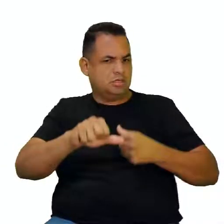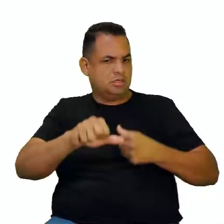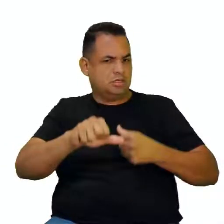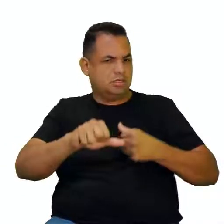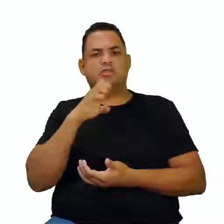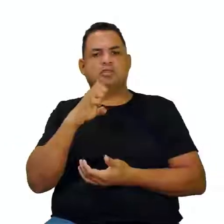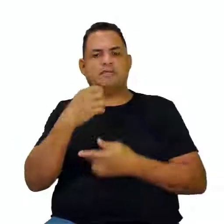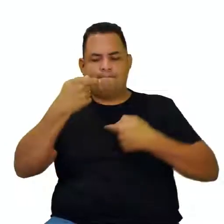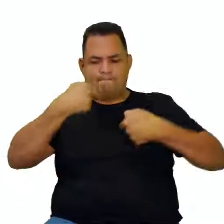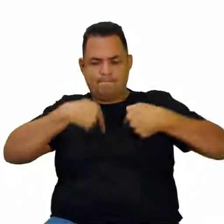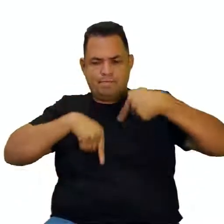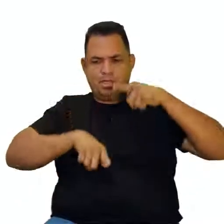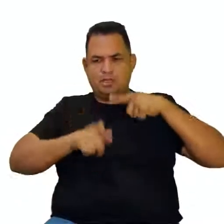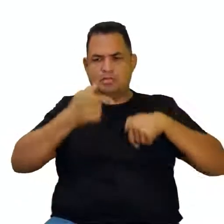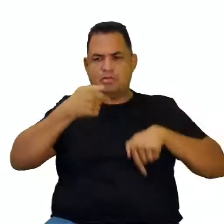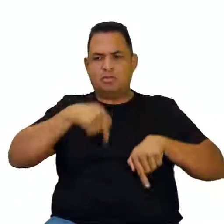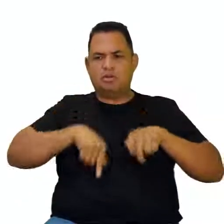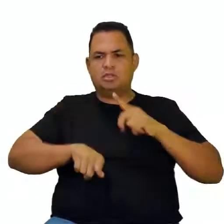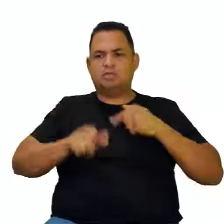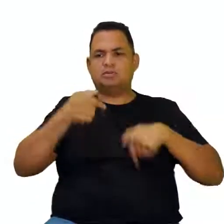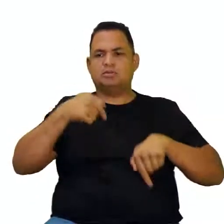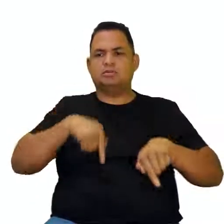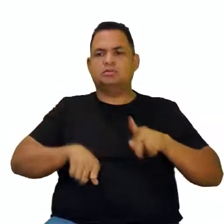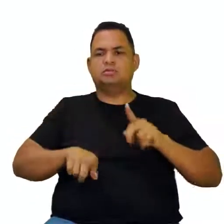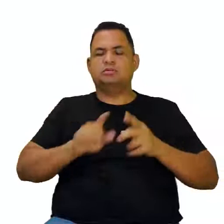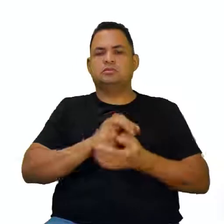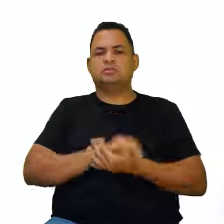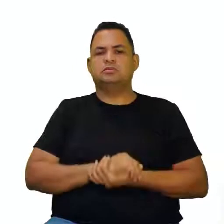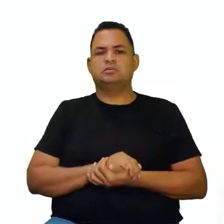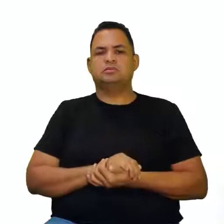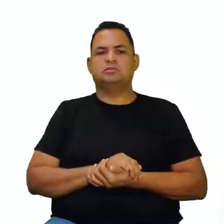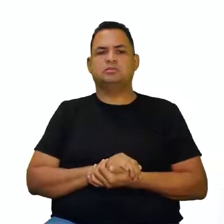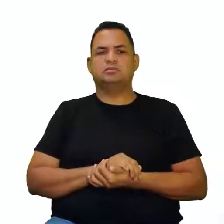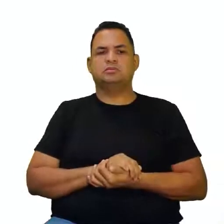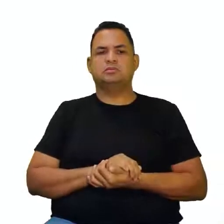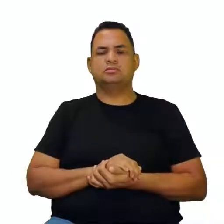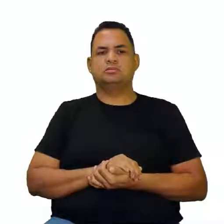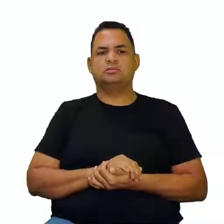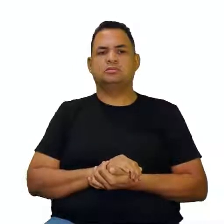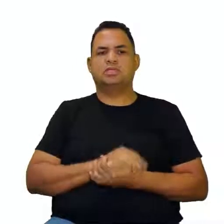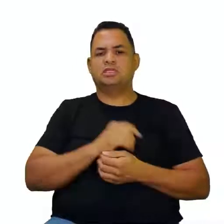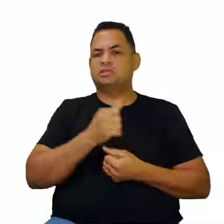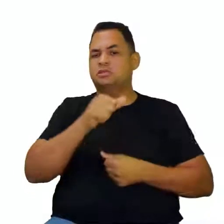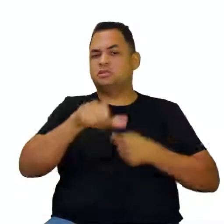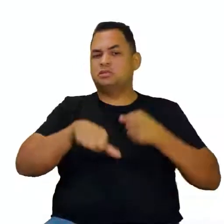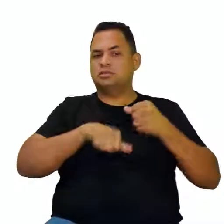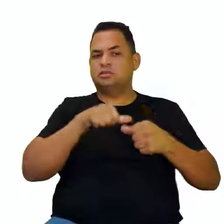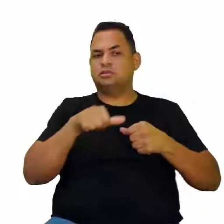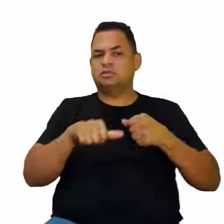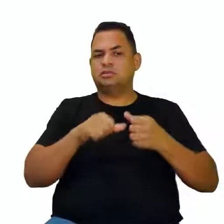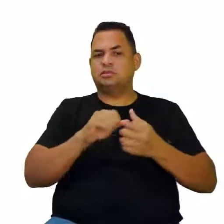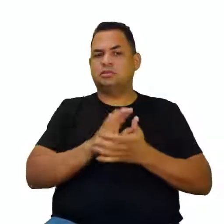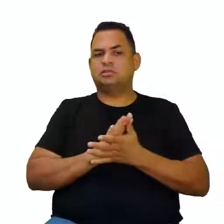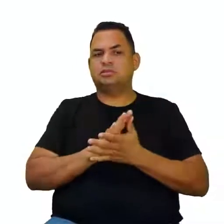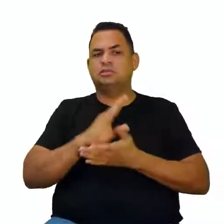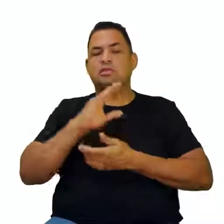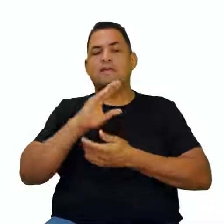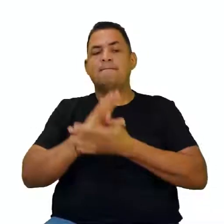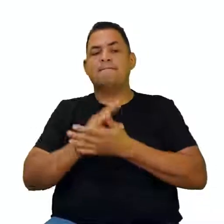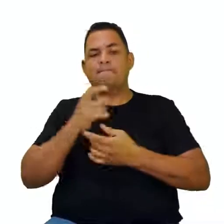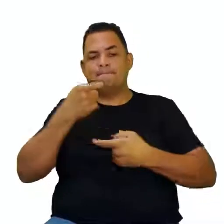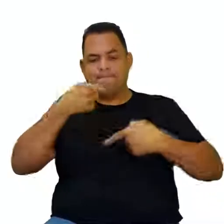em energias metabólicas. Isso, através dessa transformação por essas